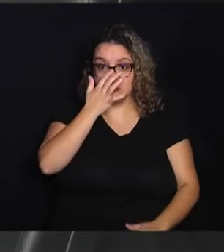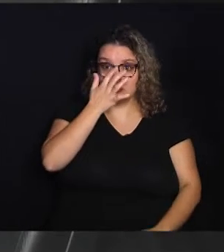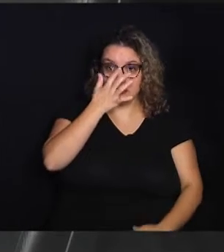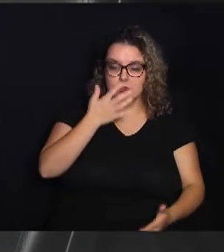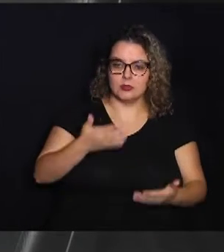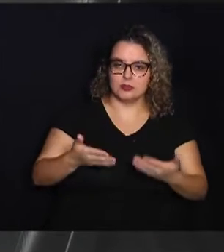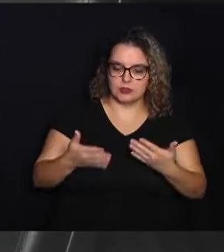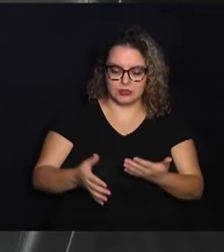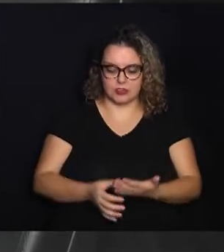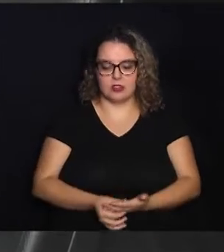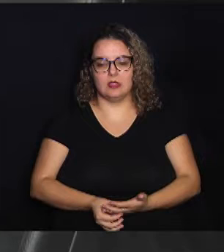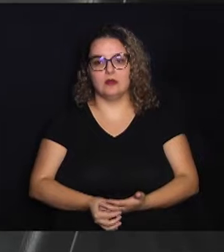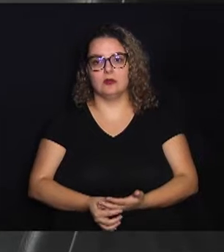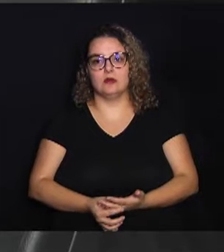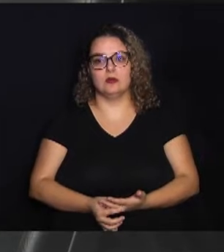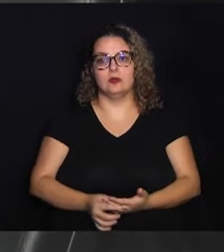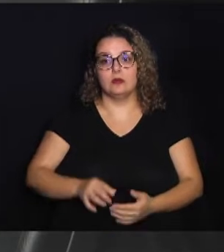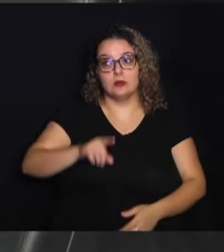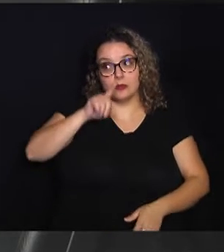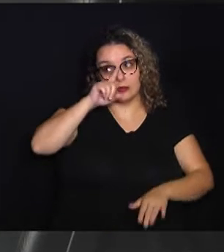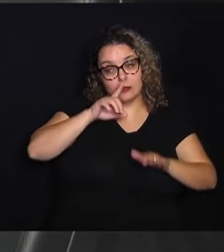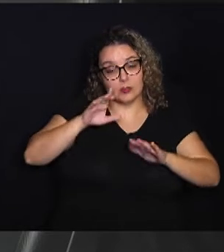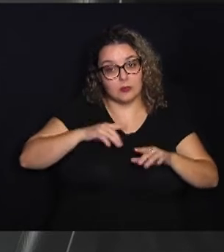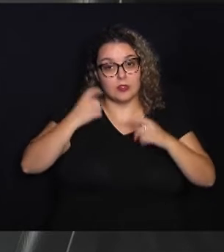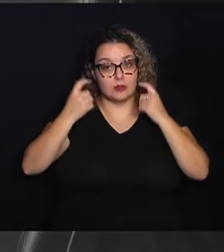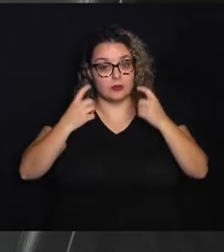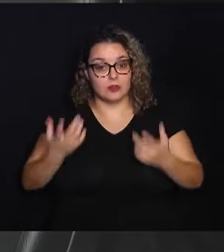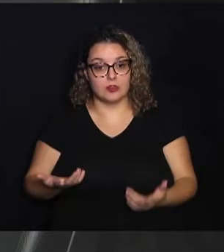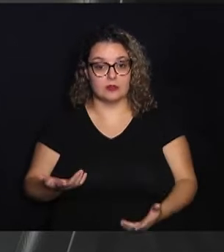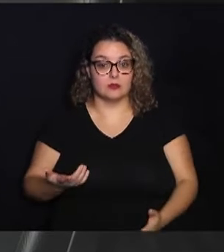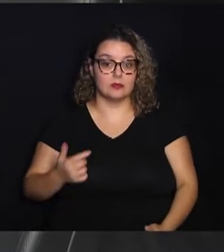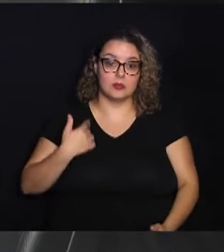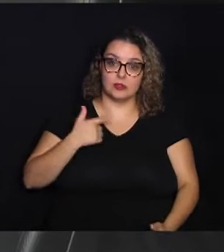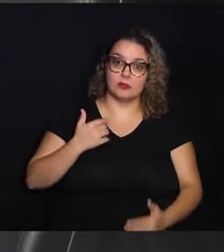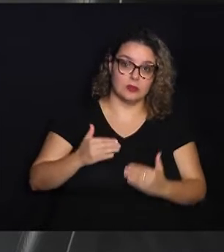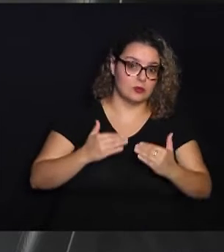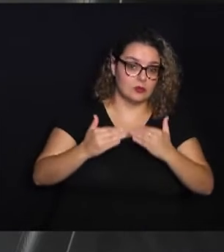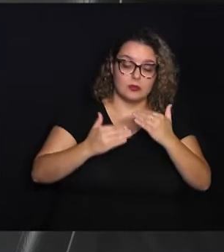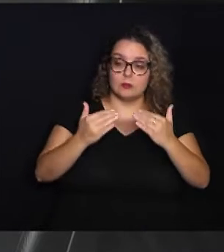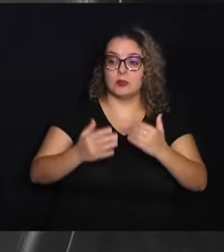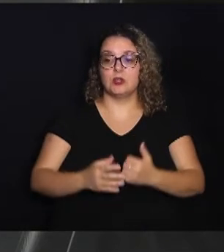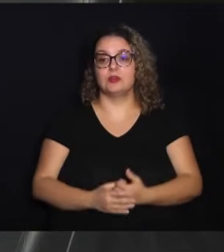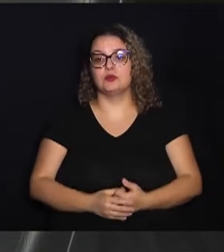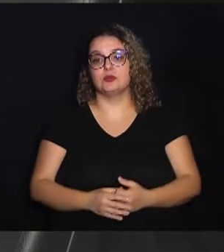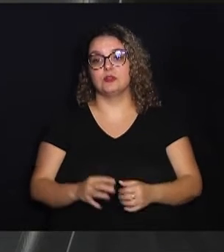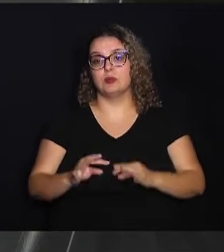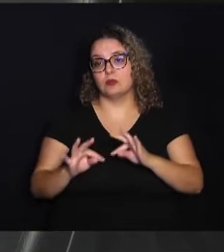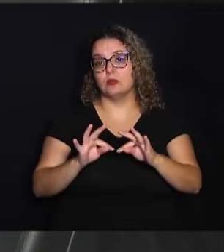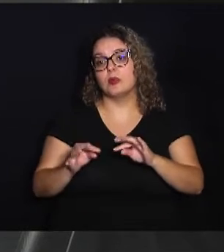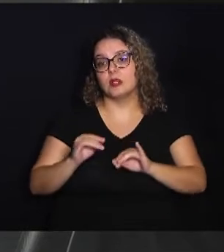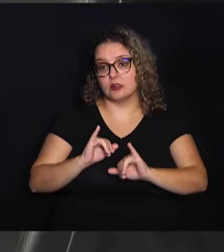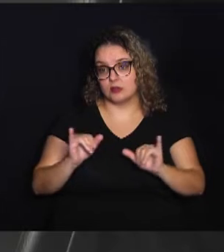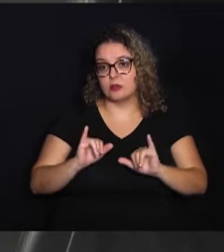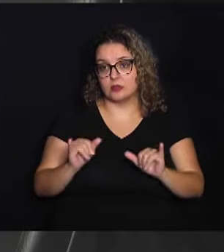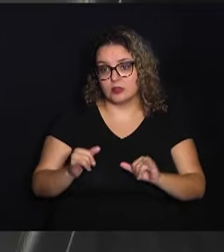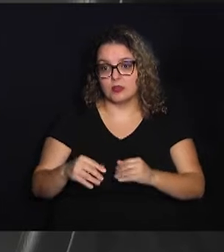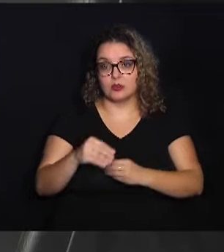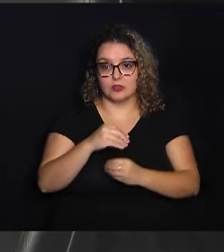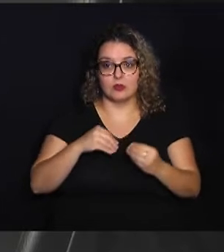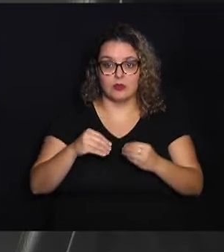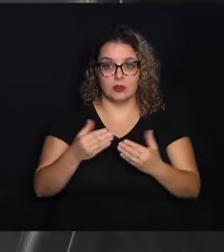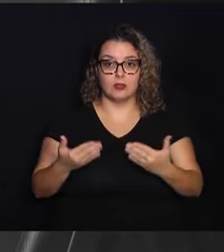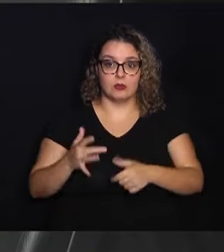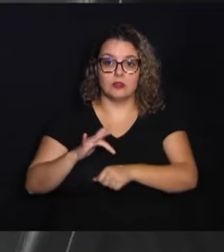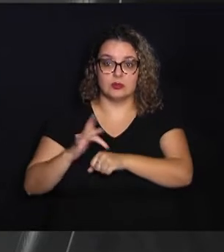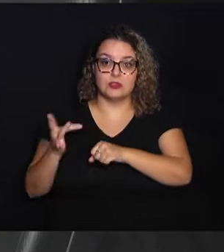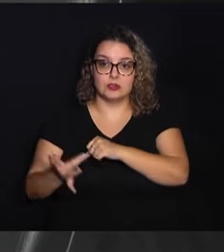ainda, né, com muito receio, todo mundo com muito receio, e fomos, né, desenvolvemos uma técnica de campanha que envolve muito hoje a rede